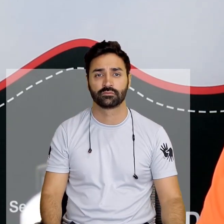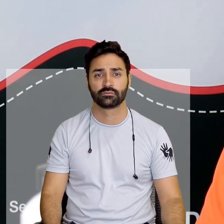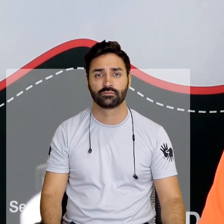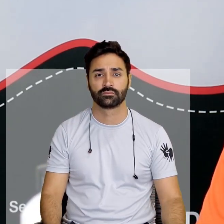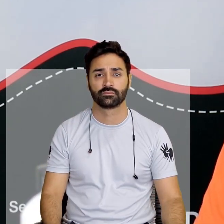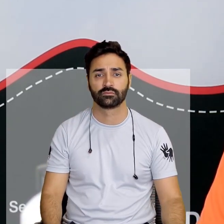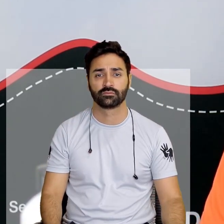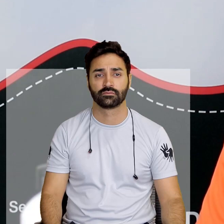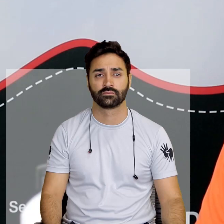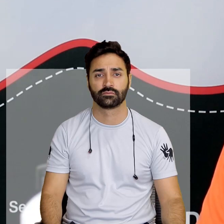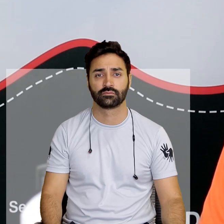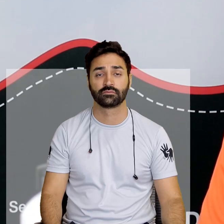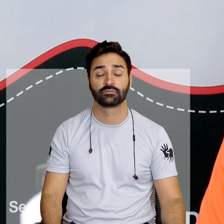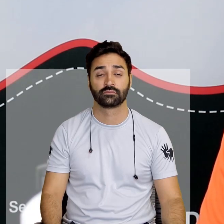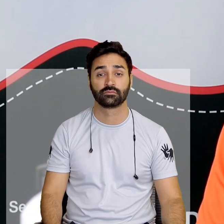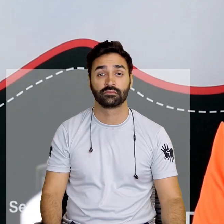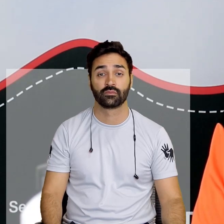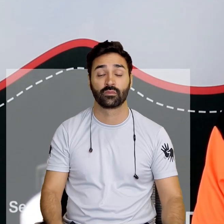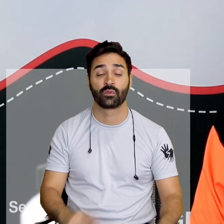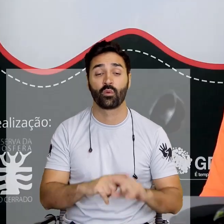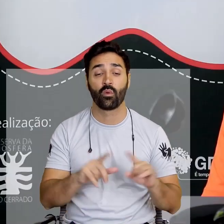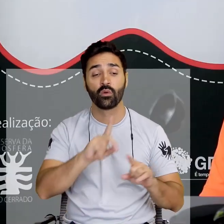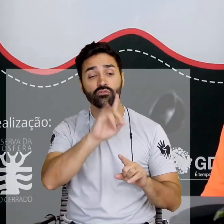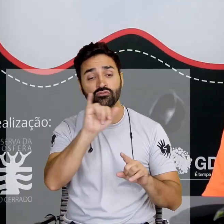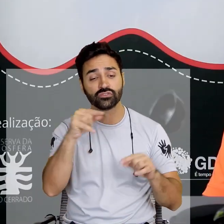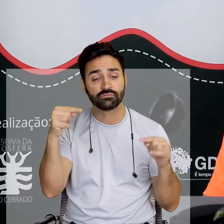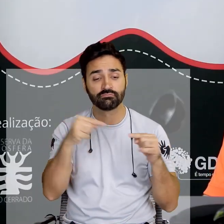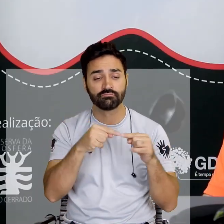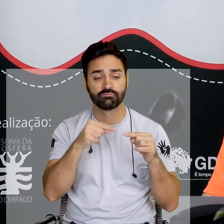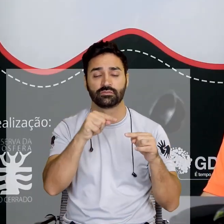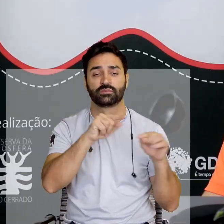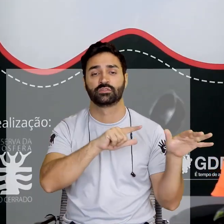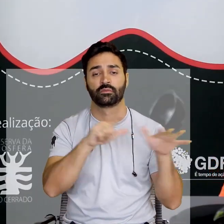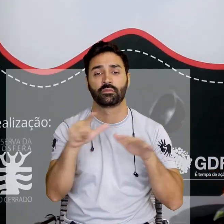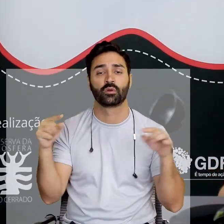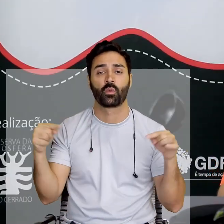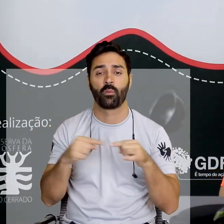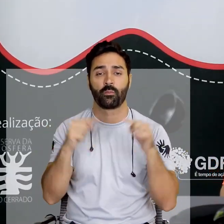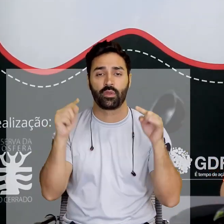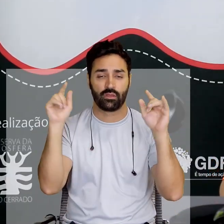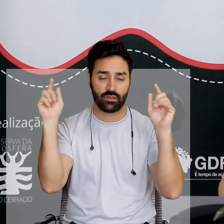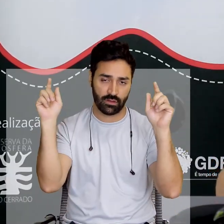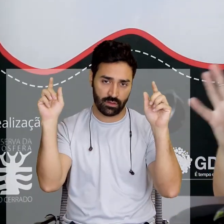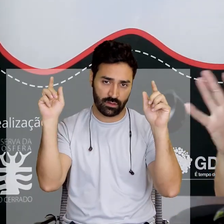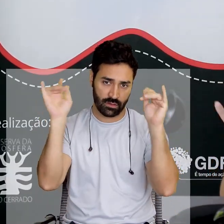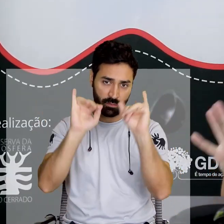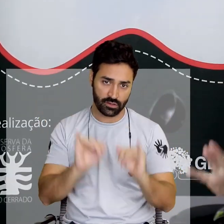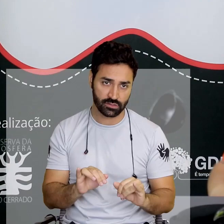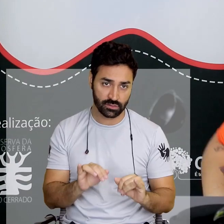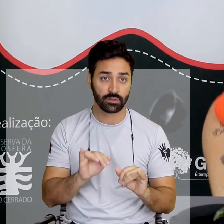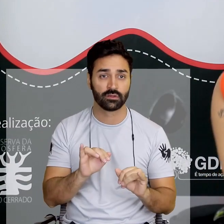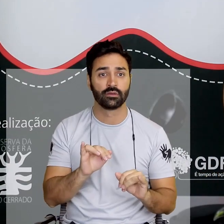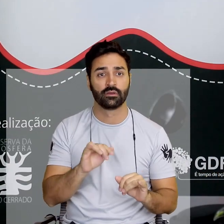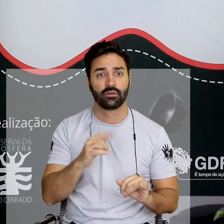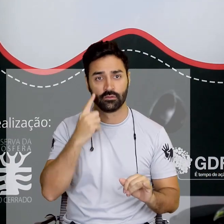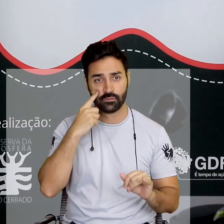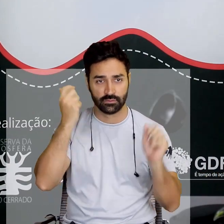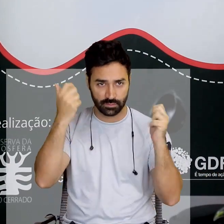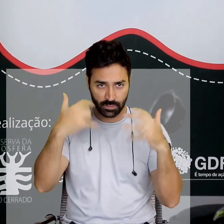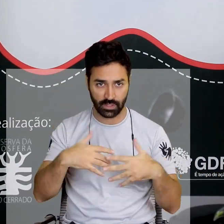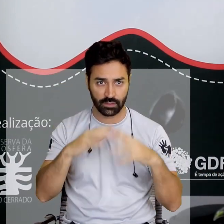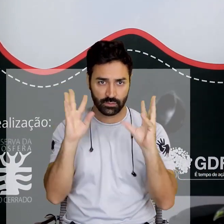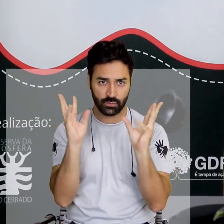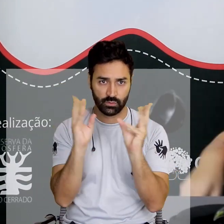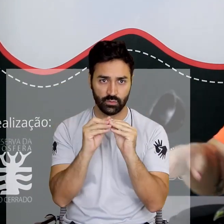seguinte: que dia da semana combina com aquela imagem? Vamos pensar, gente, deixa eu dar uma explicação assim.